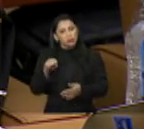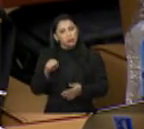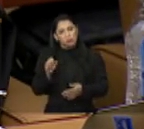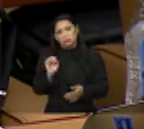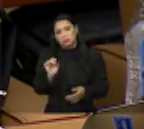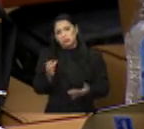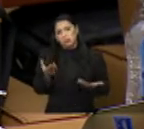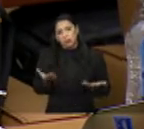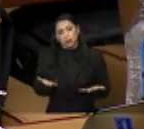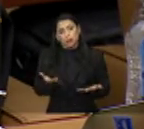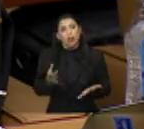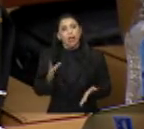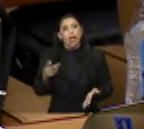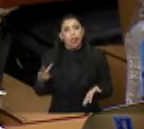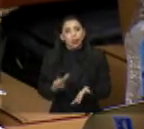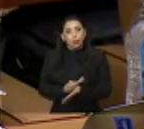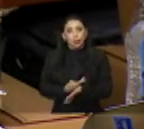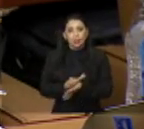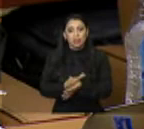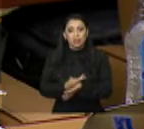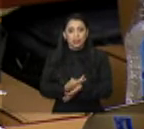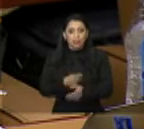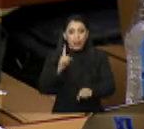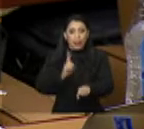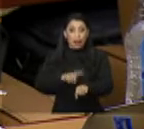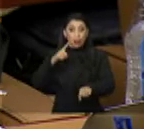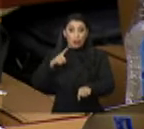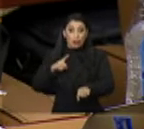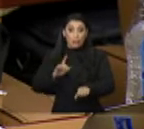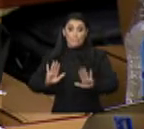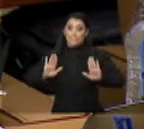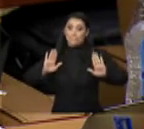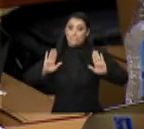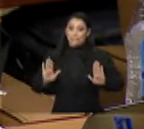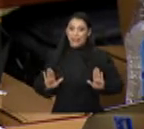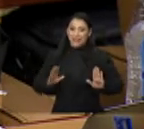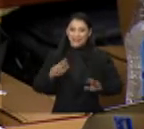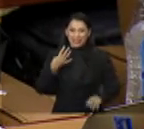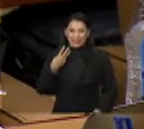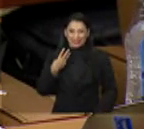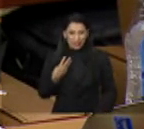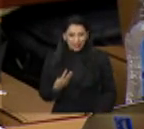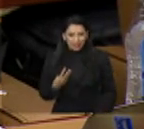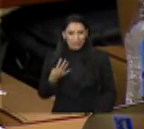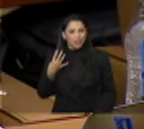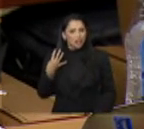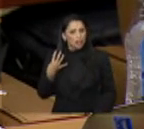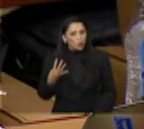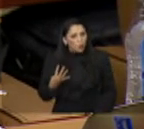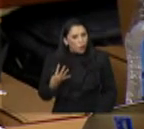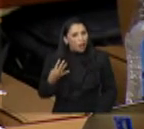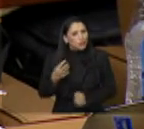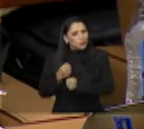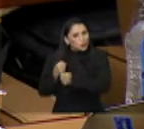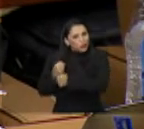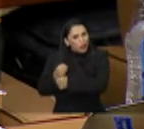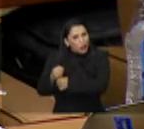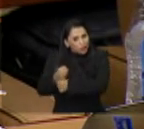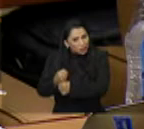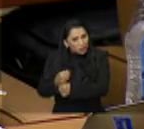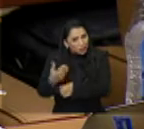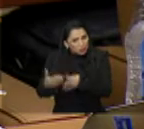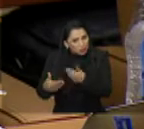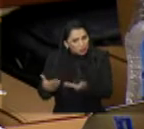eficácia imediata porém passados 30 e 4 anos